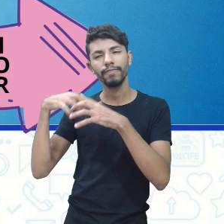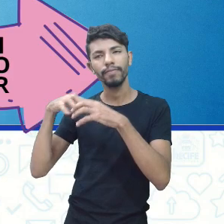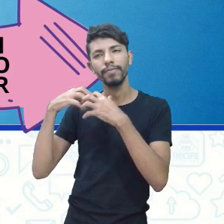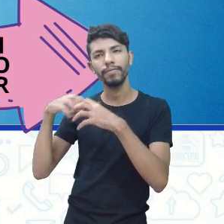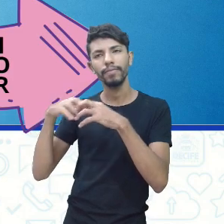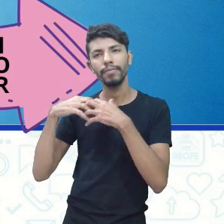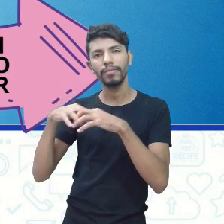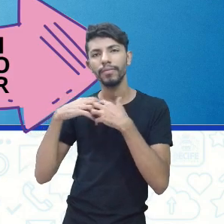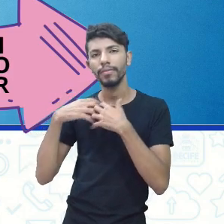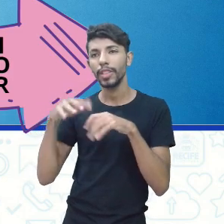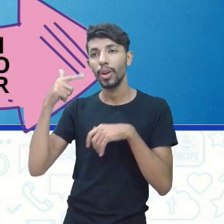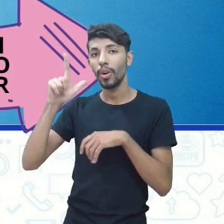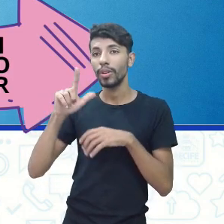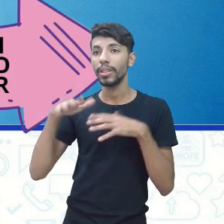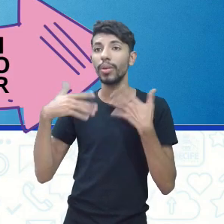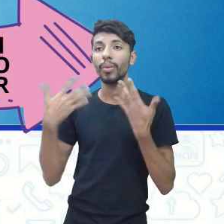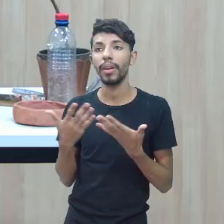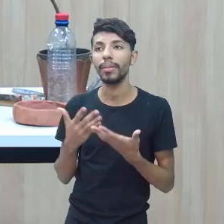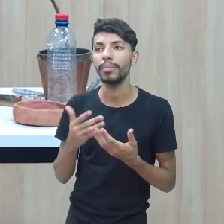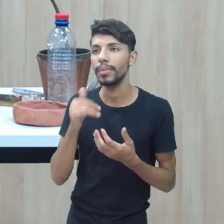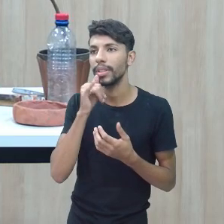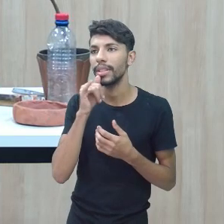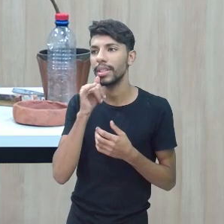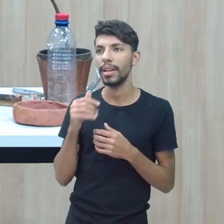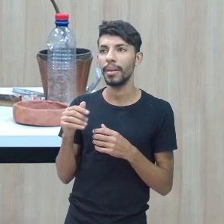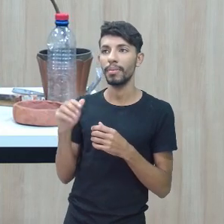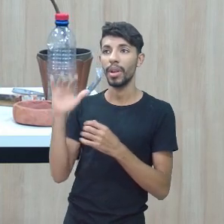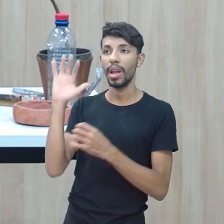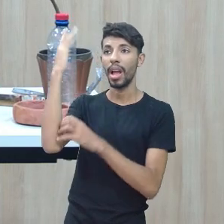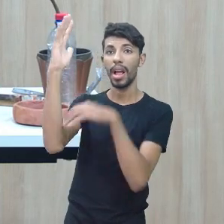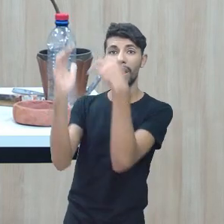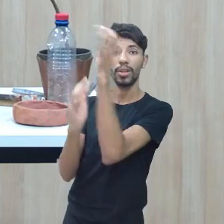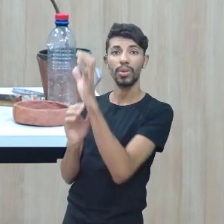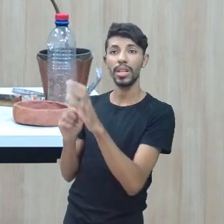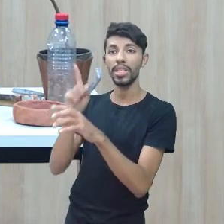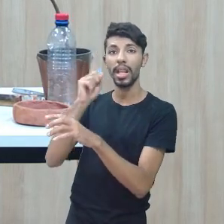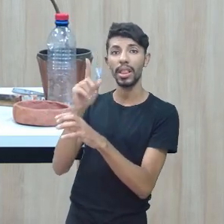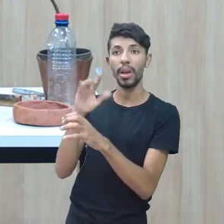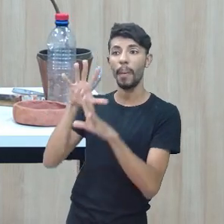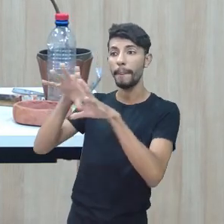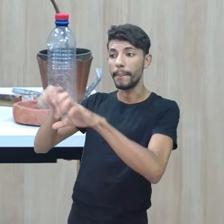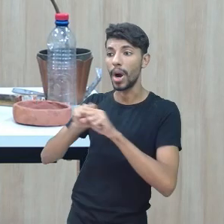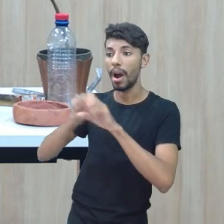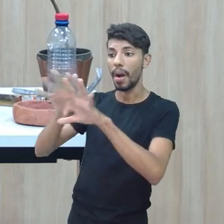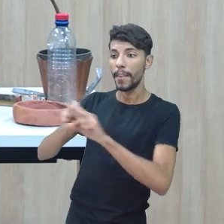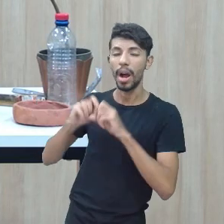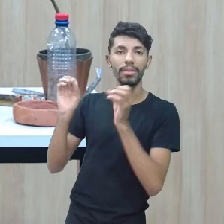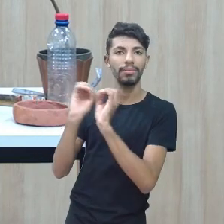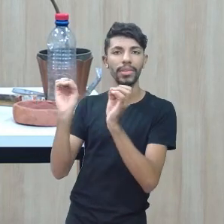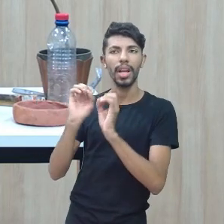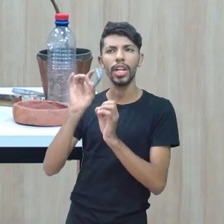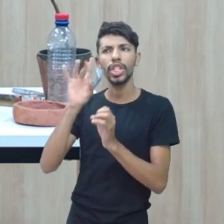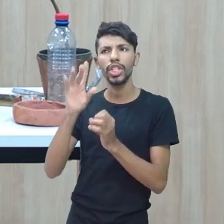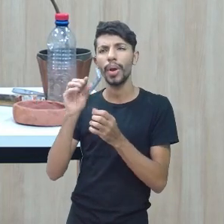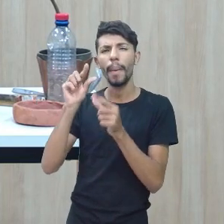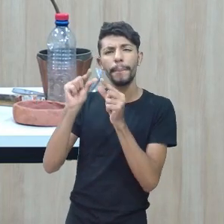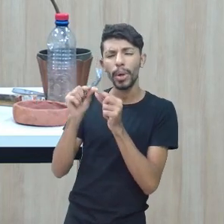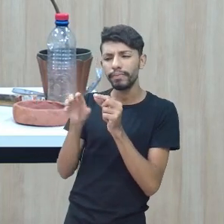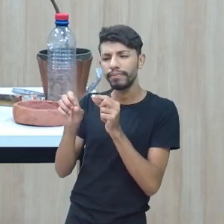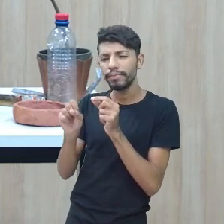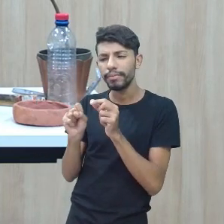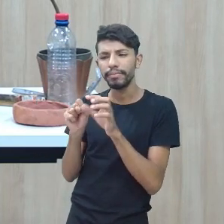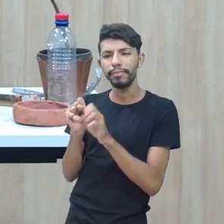Pensaram na vantagem? Então, não vai ser explorado tanto a natureza. Vai ser retirado pequenas porções. Então,